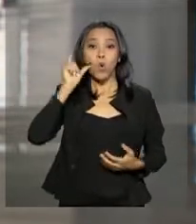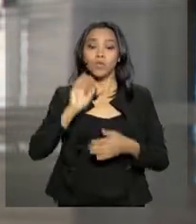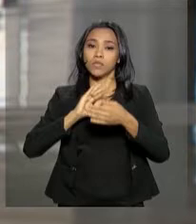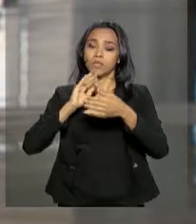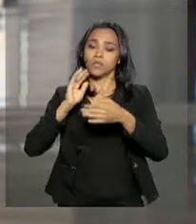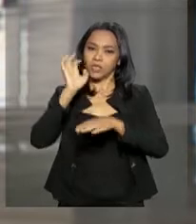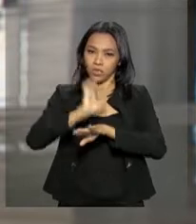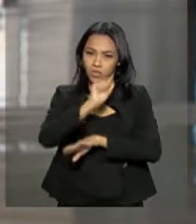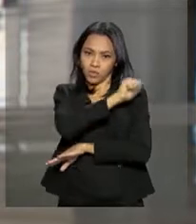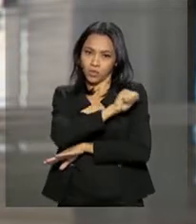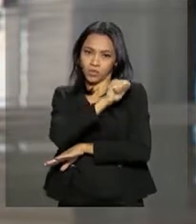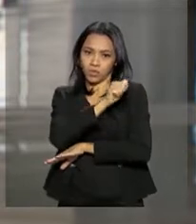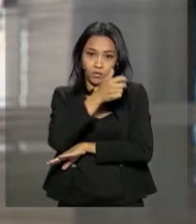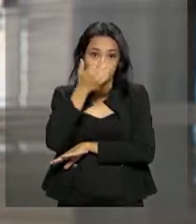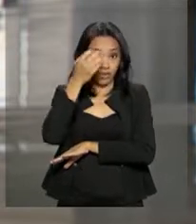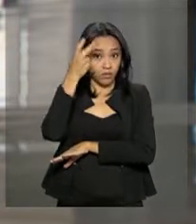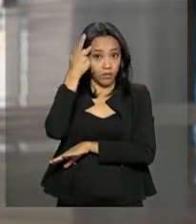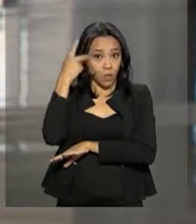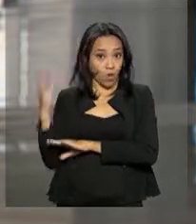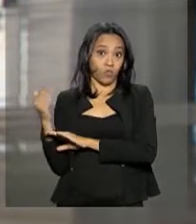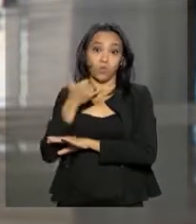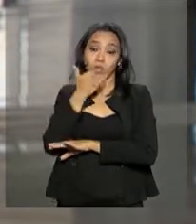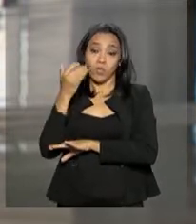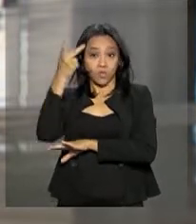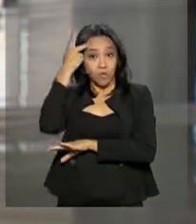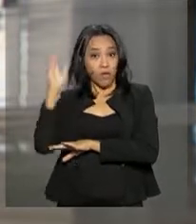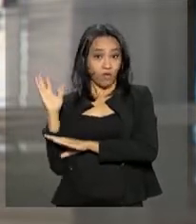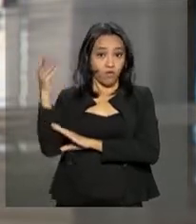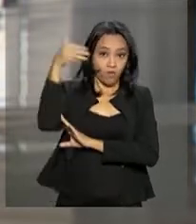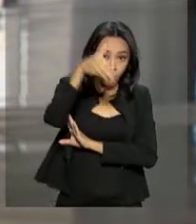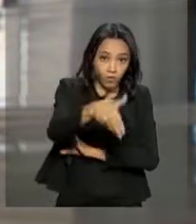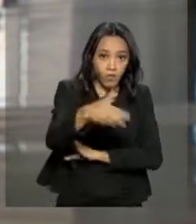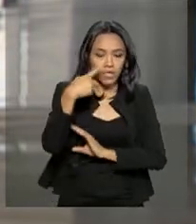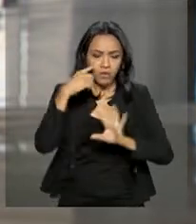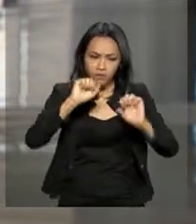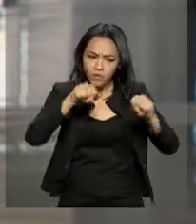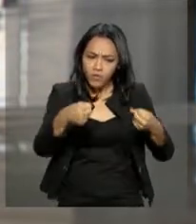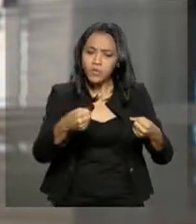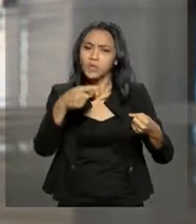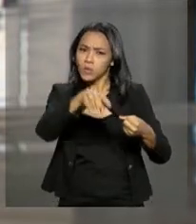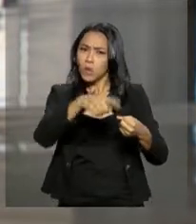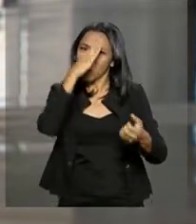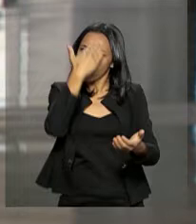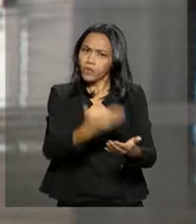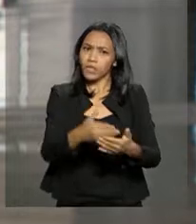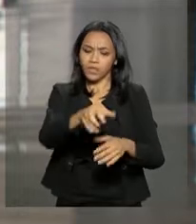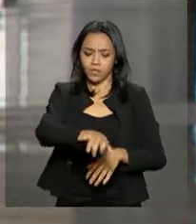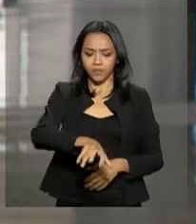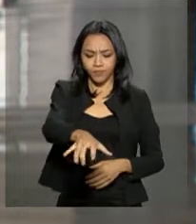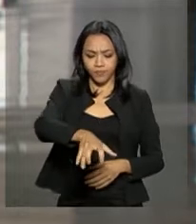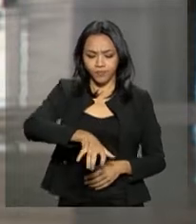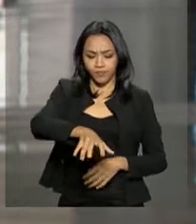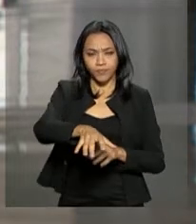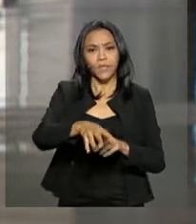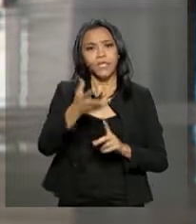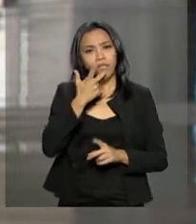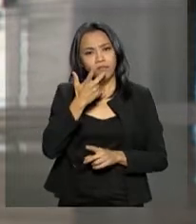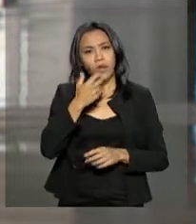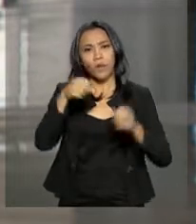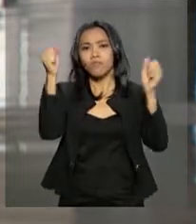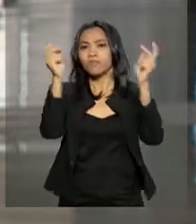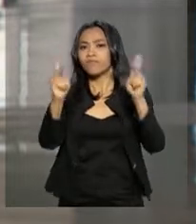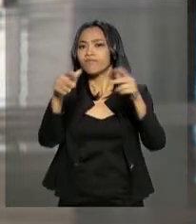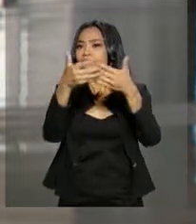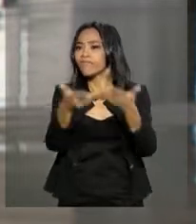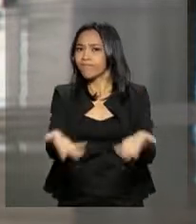são paulo reforçou é a confiança no resultado das urnas eletrônicas e pregou a harmonia entre